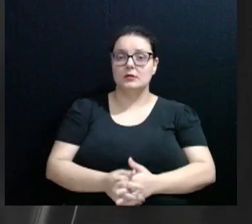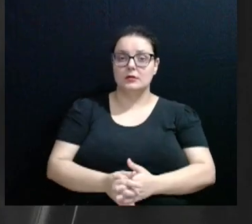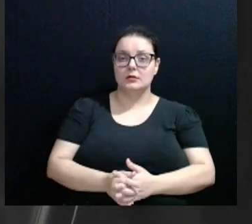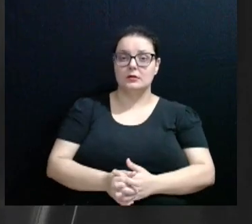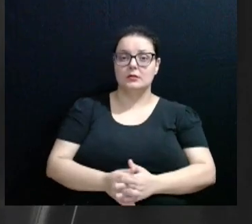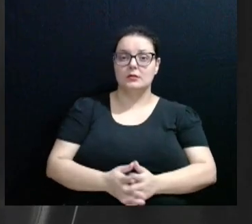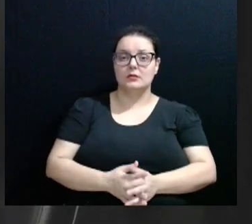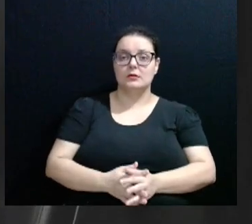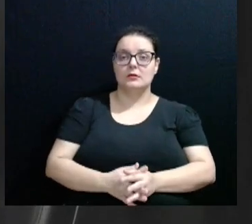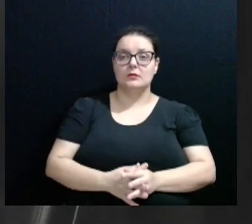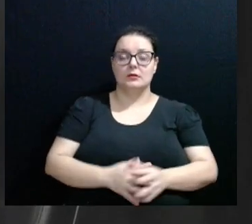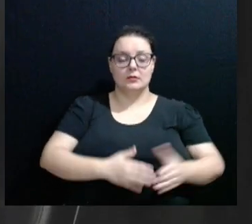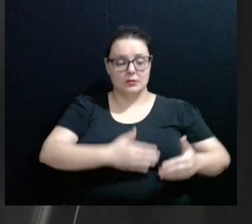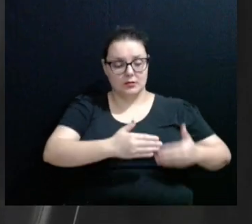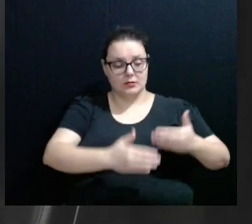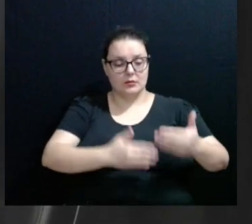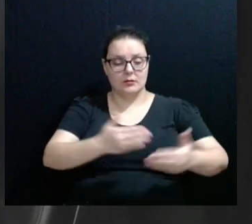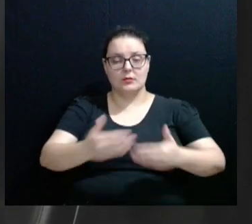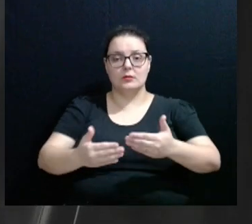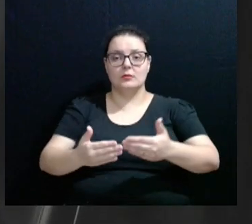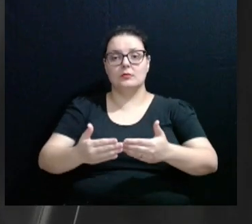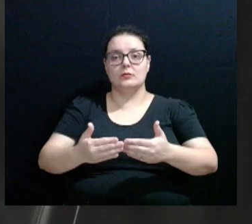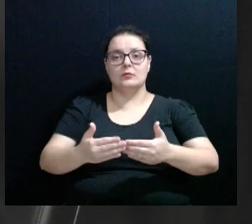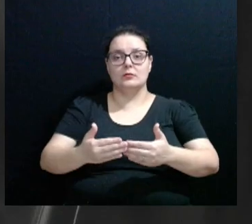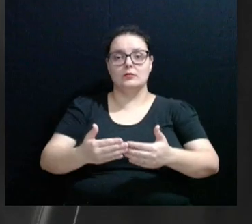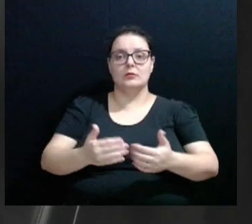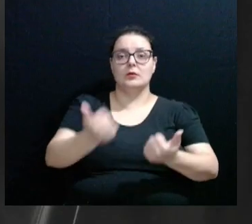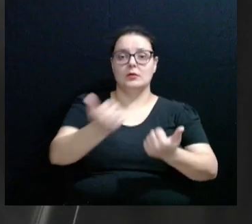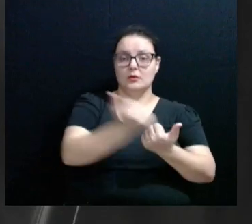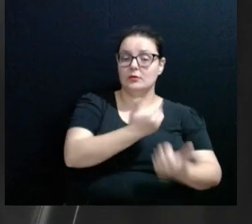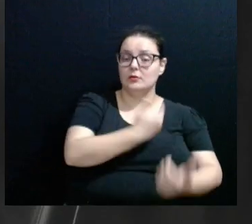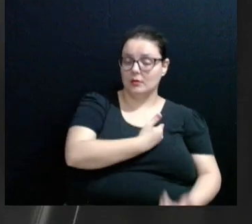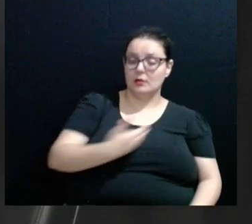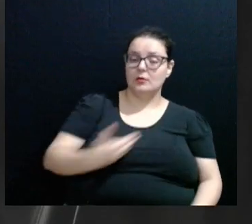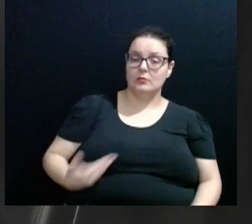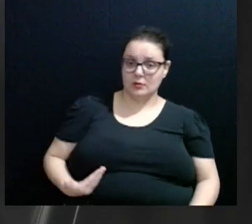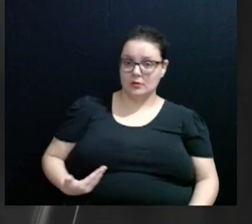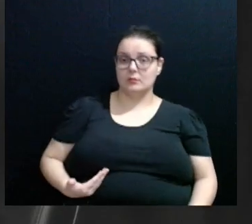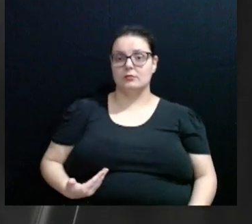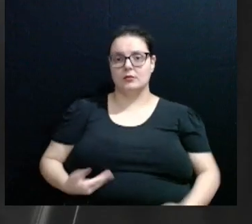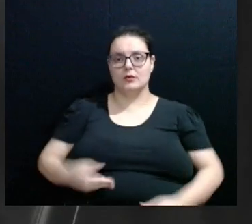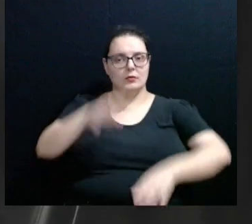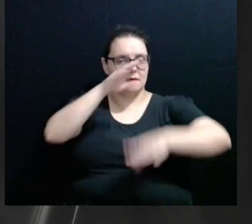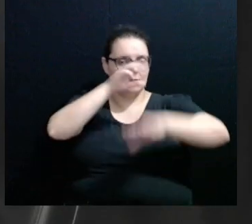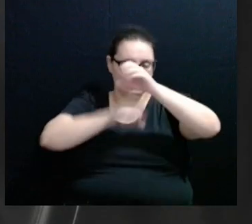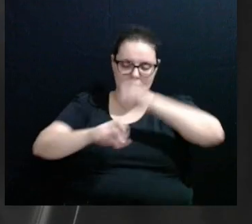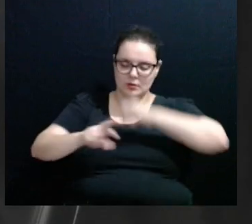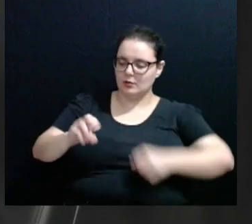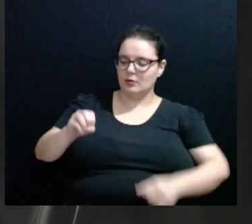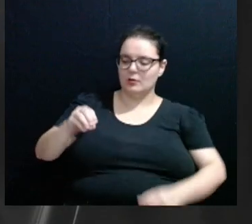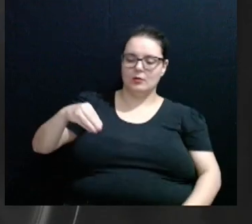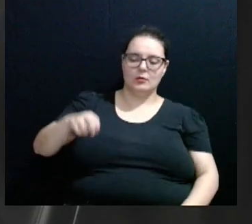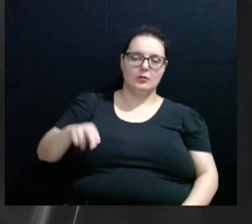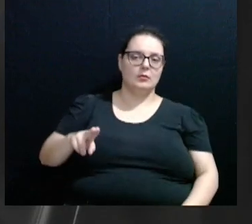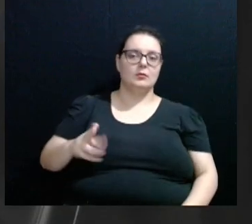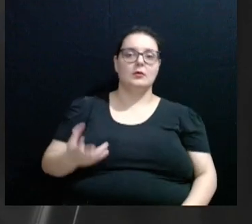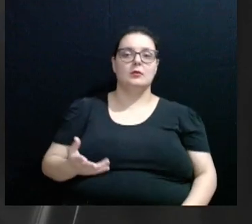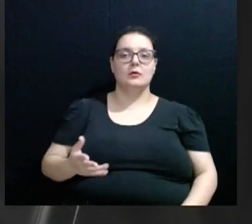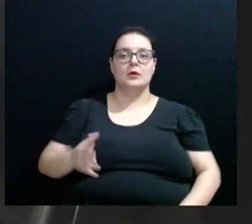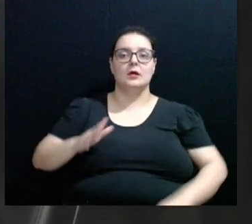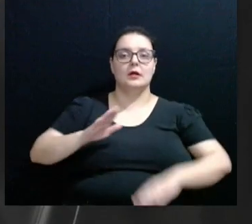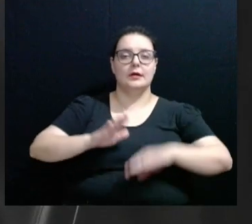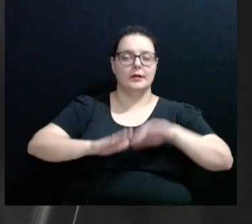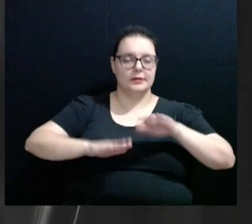o processo de estar num cargo público. Eu falei assim, eu aprendi com o Romeu que muitas vezes os tapinhas nas